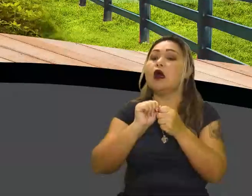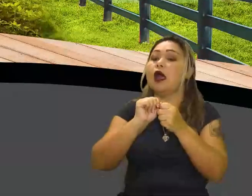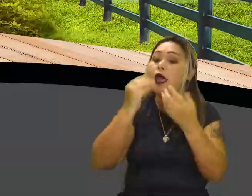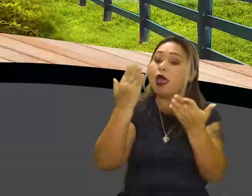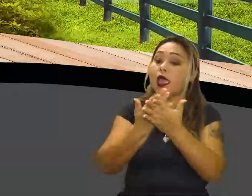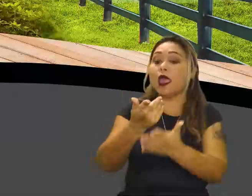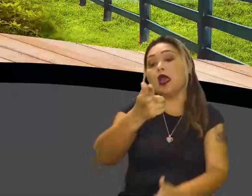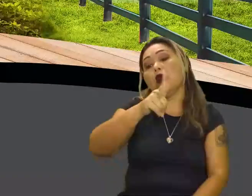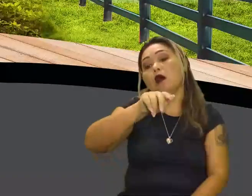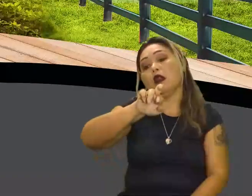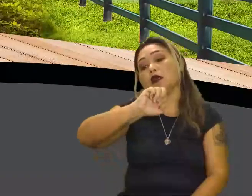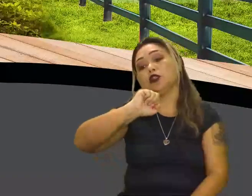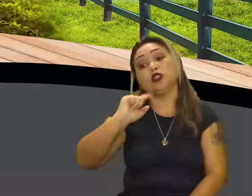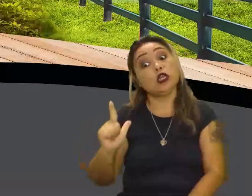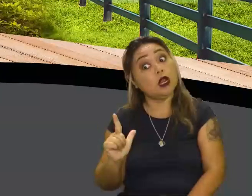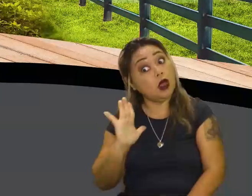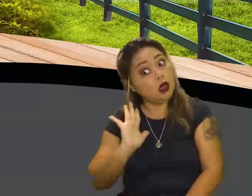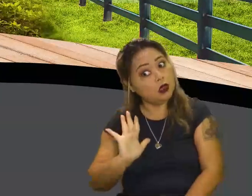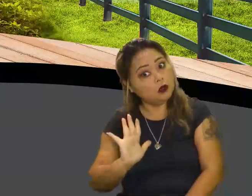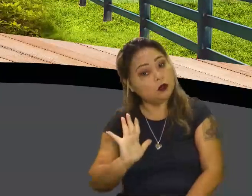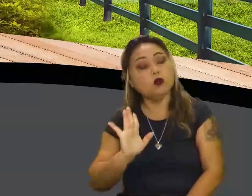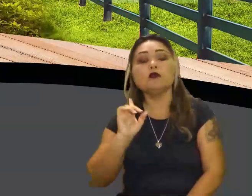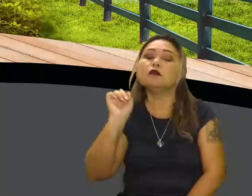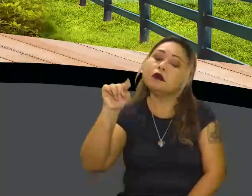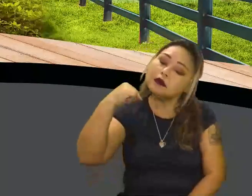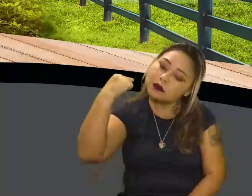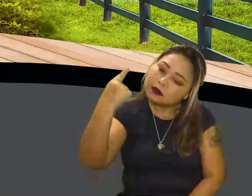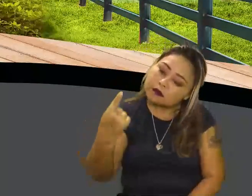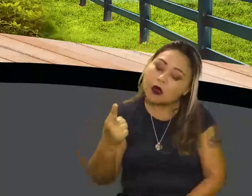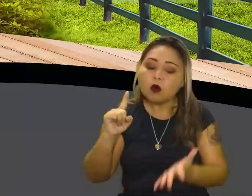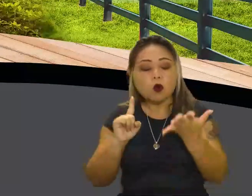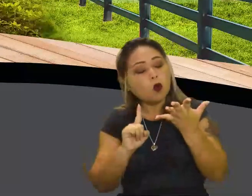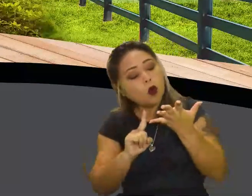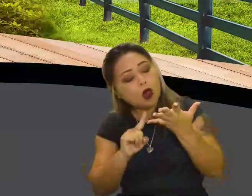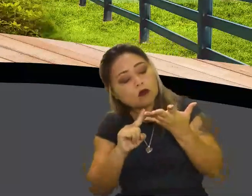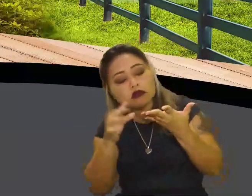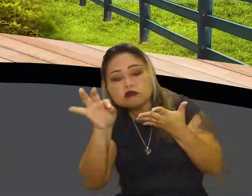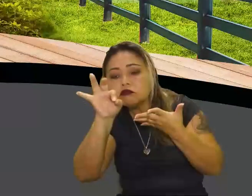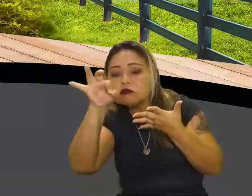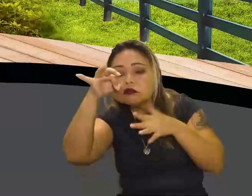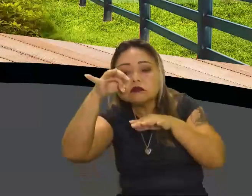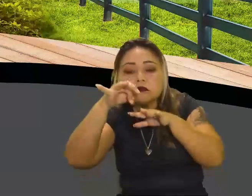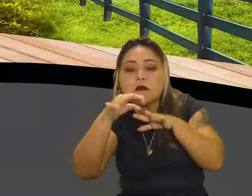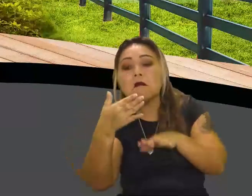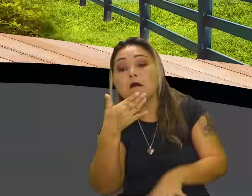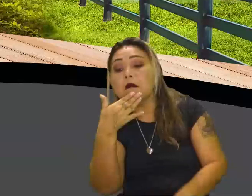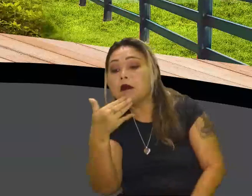geral. E galera, aí sim nós vamos falar quais são os insetos de melhor